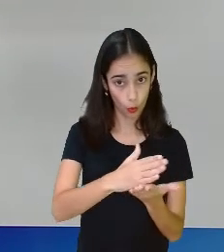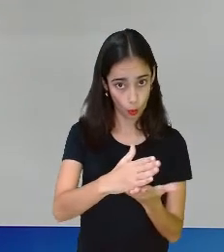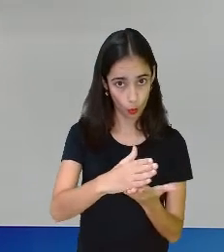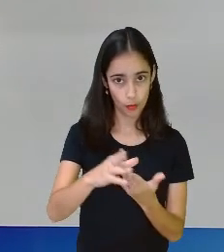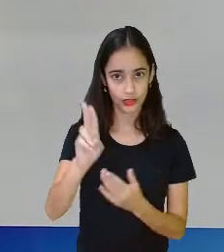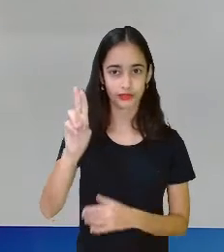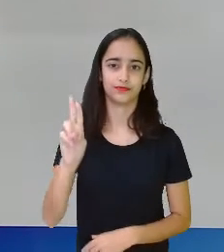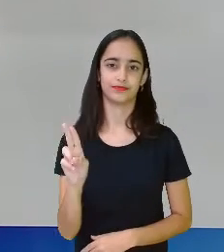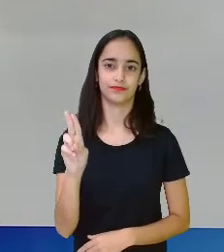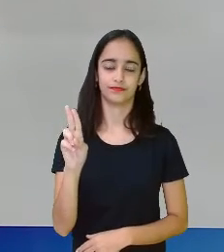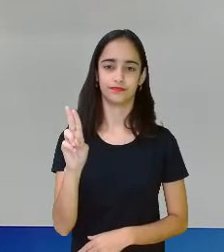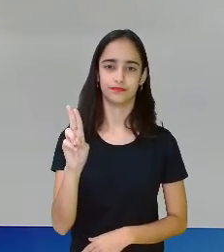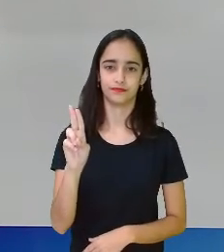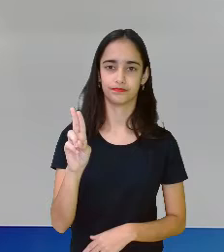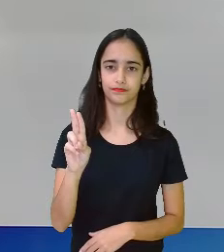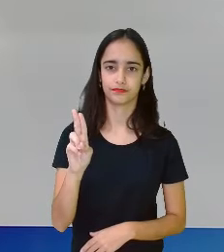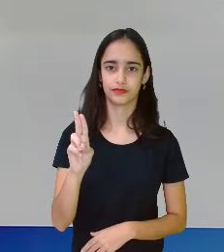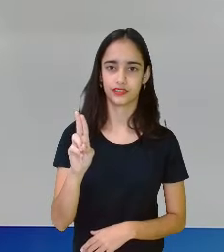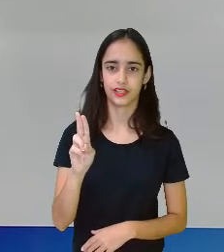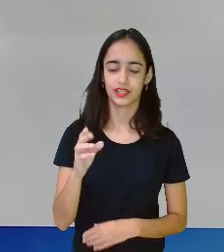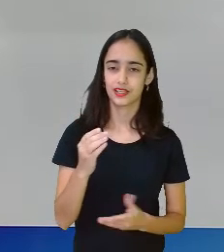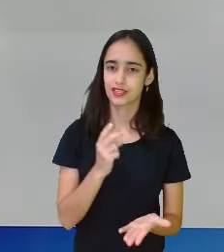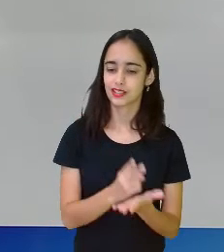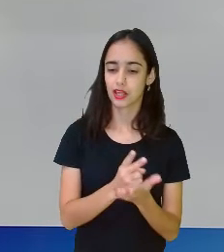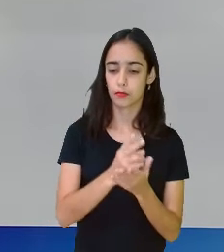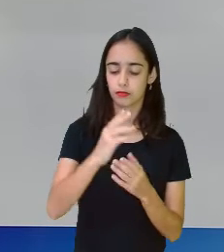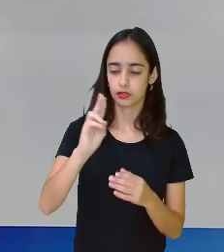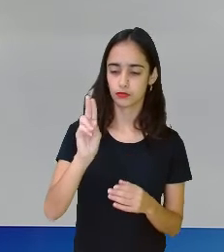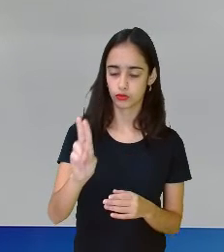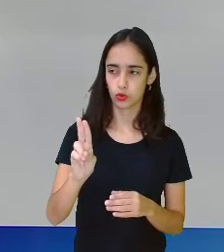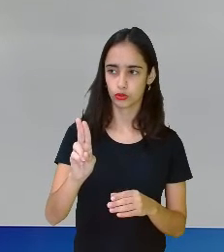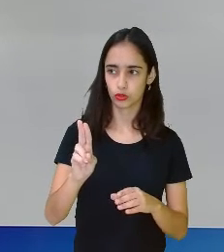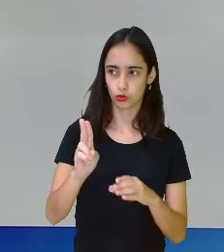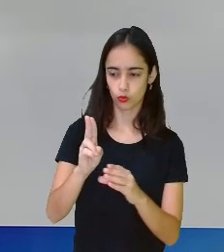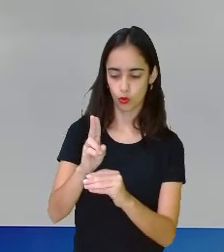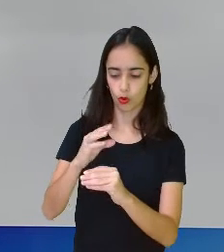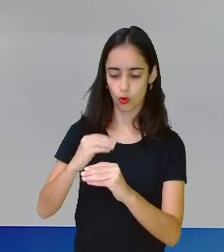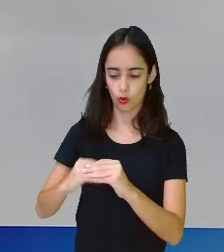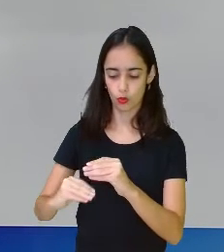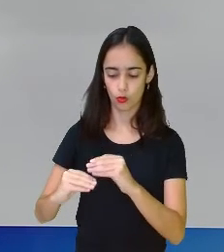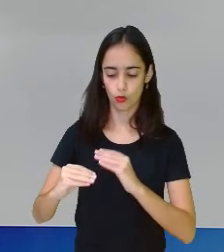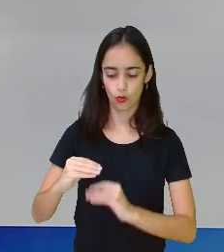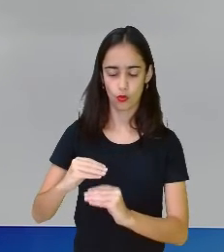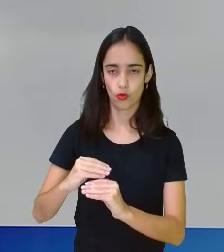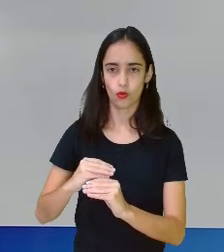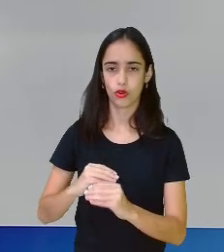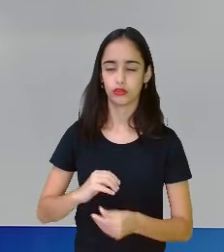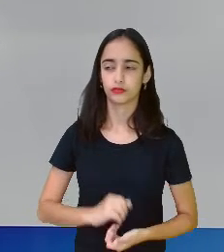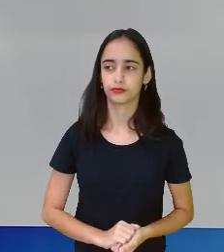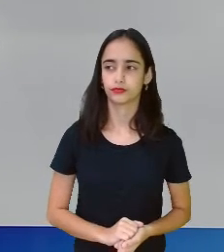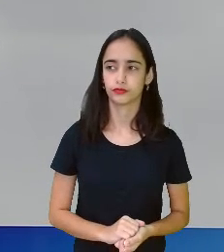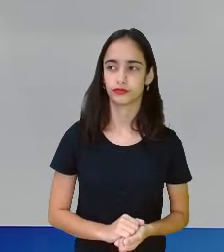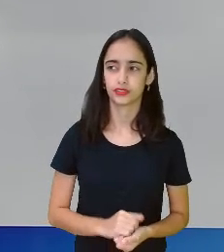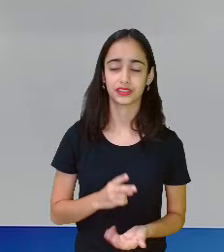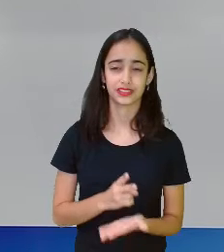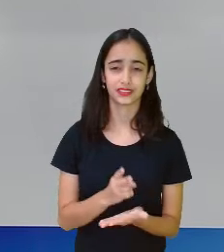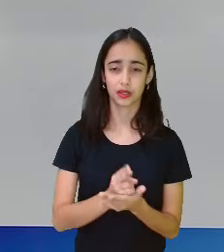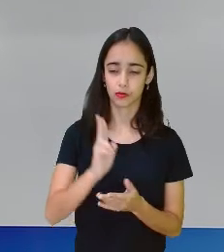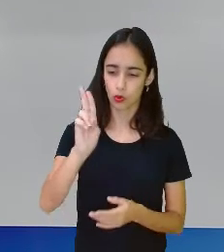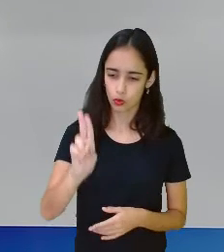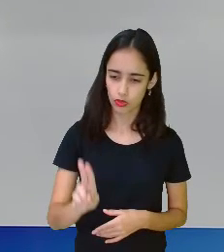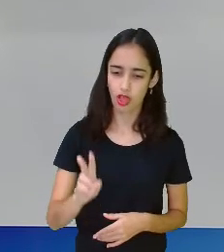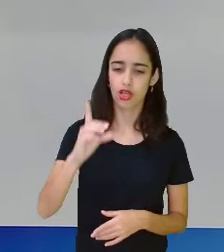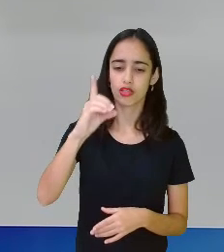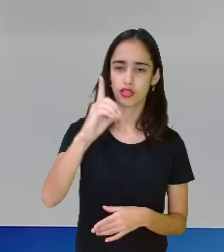unidade. Eu vou colocar os meus números como estão aqui, ó. Unidade e unidade. Dezena